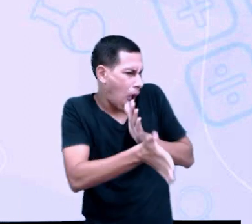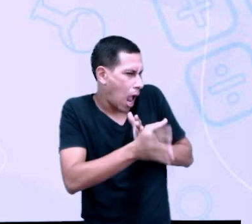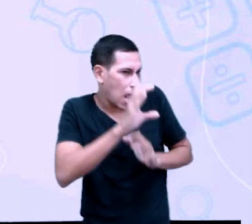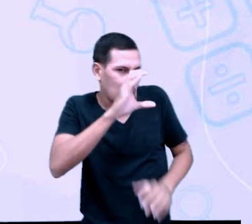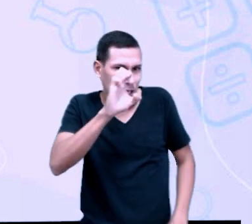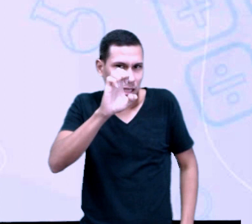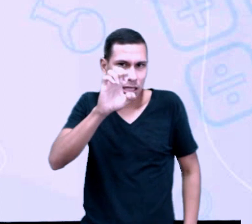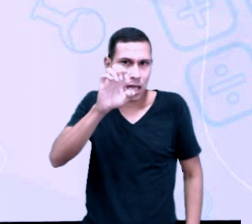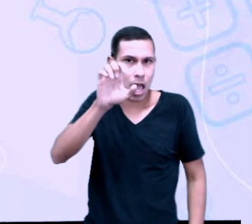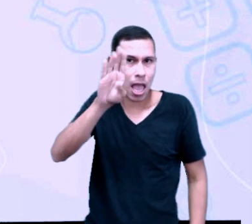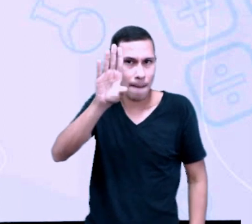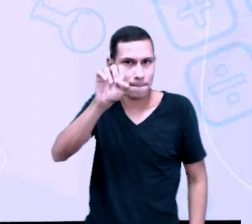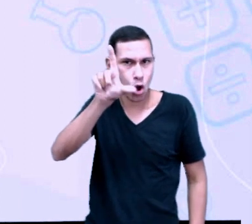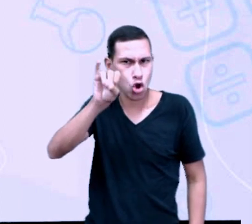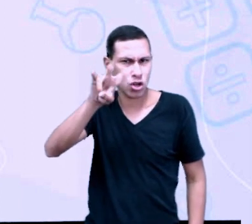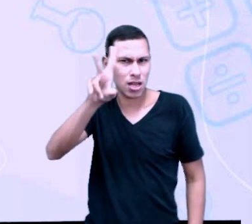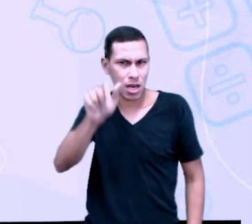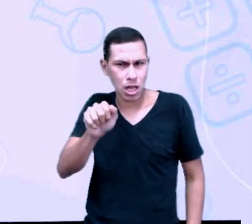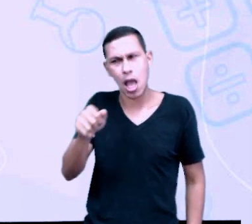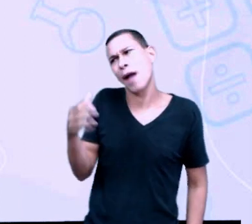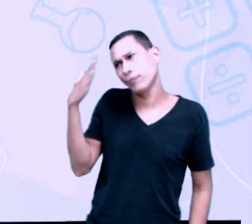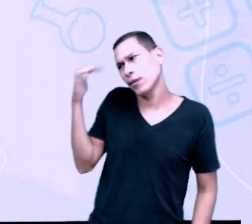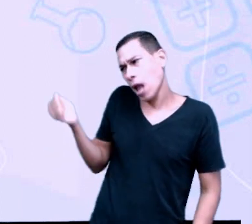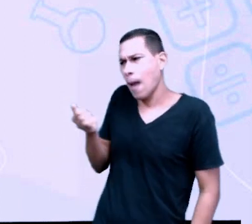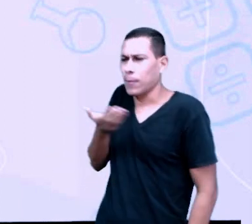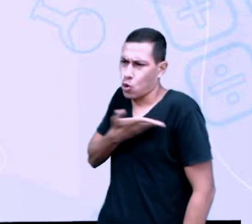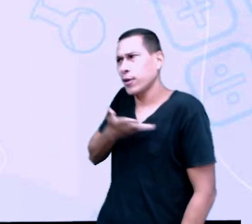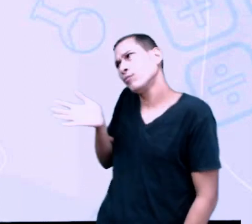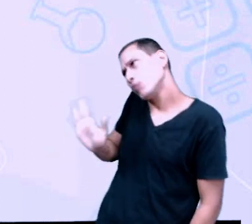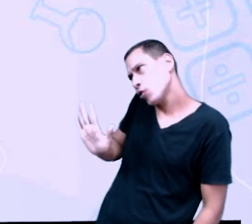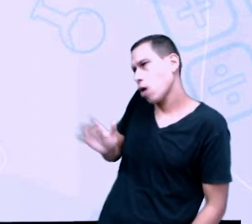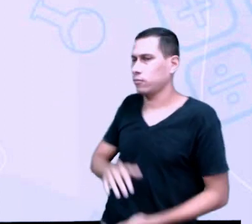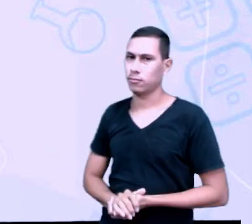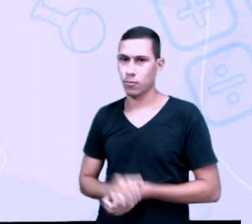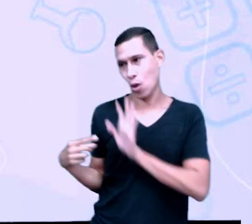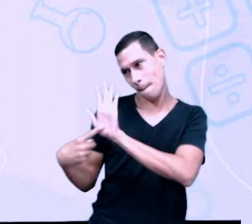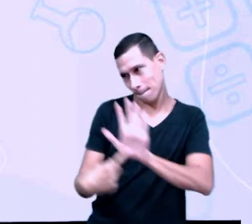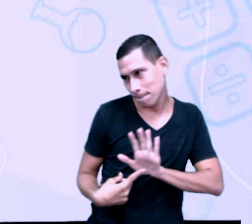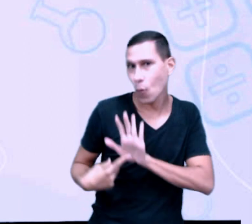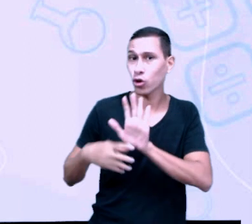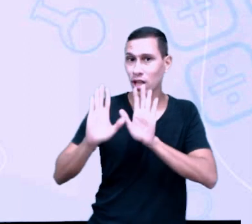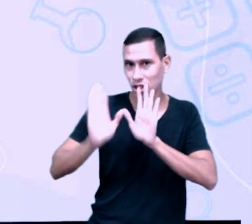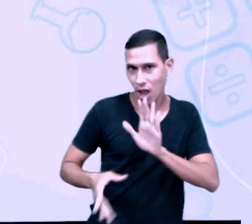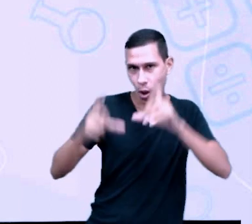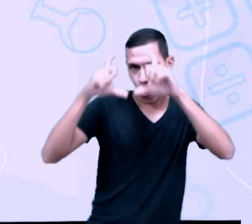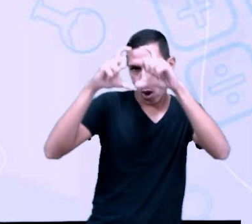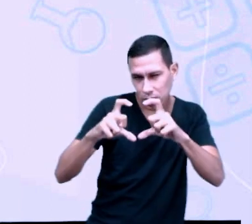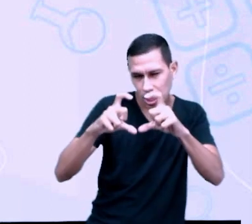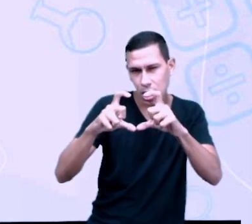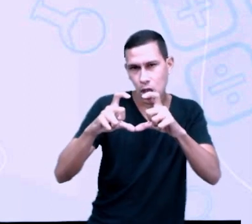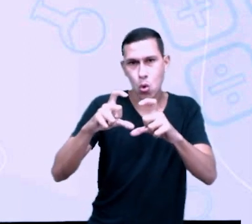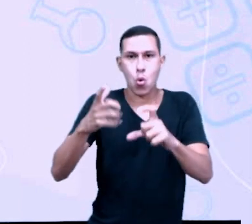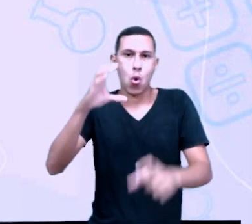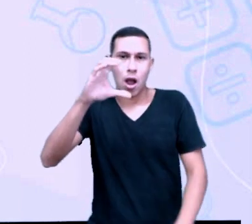Cebolinha Já conhecendo essa característica do Cascão se despede tchau Cascão mostra já sei nem que ele entra dentro